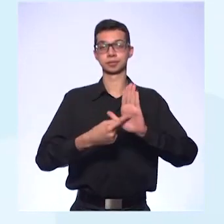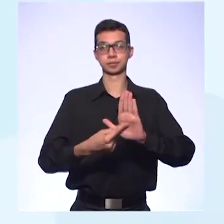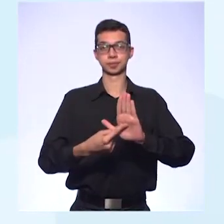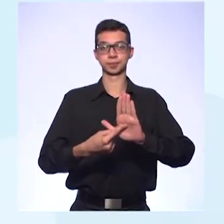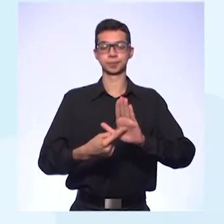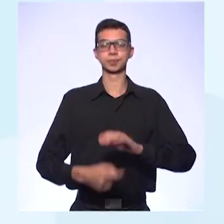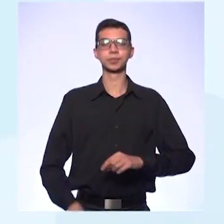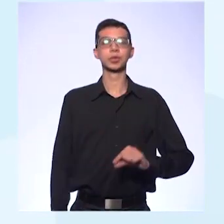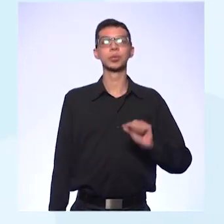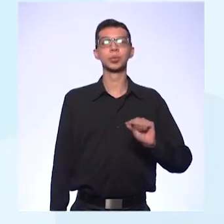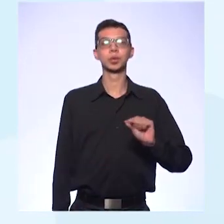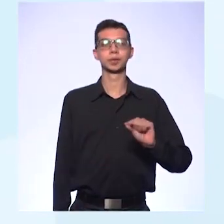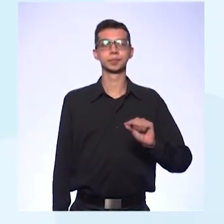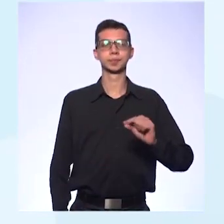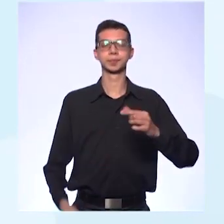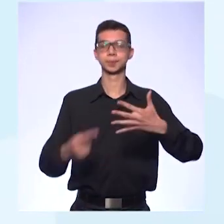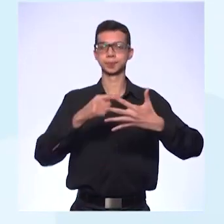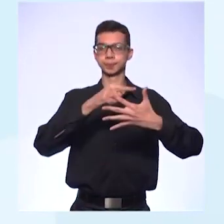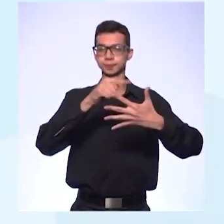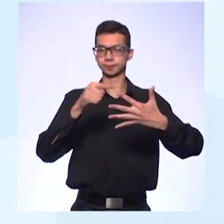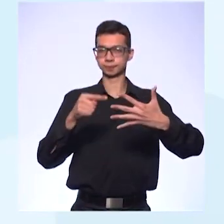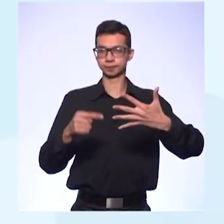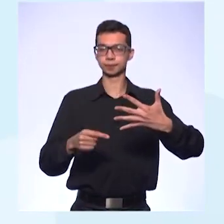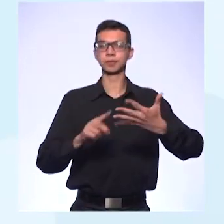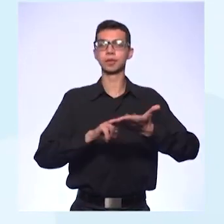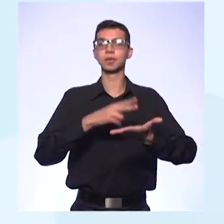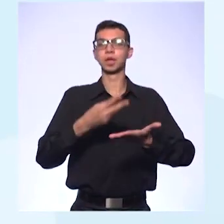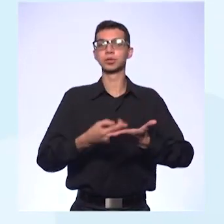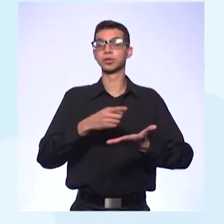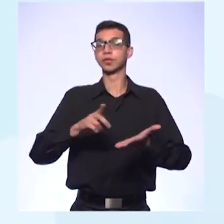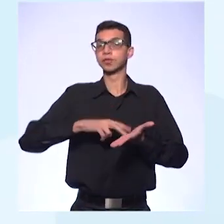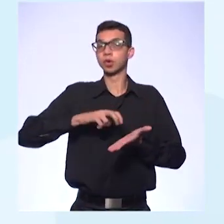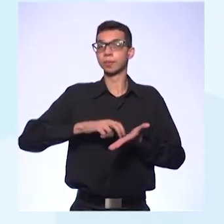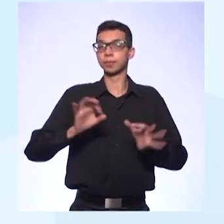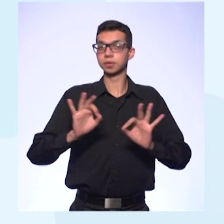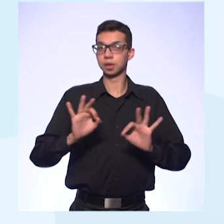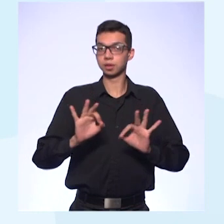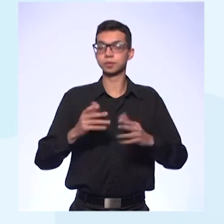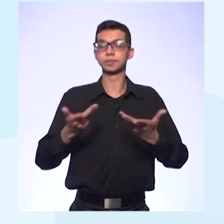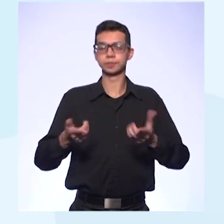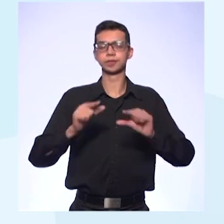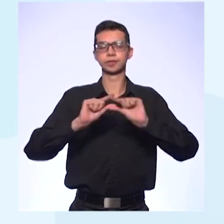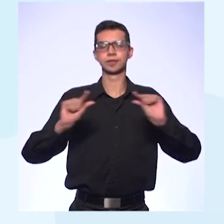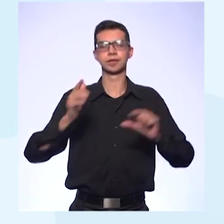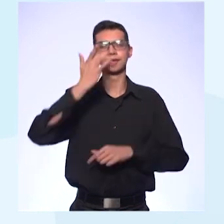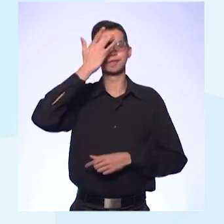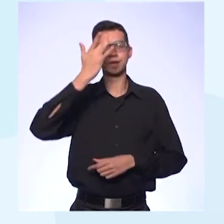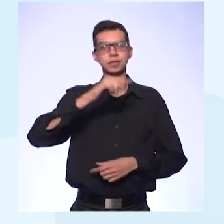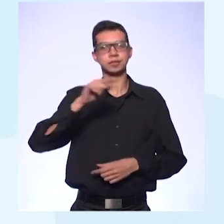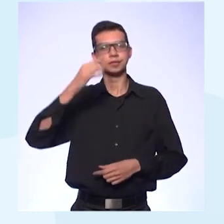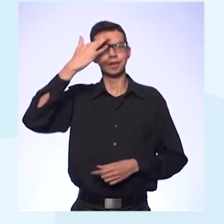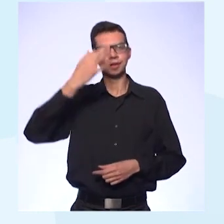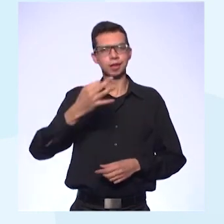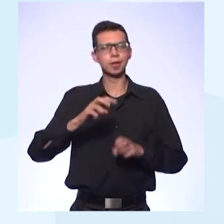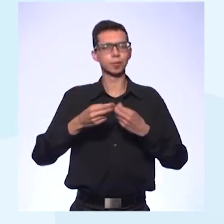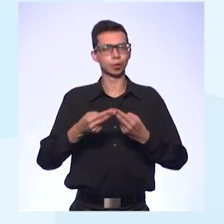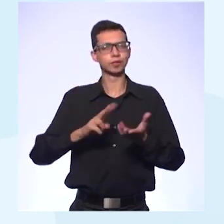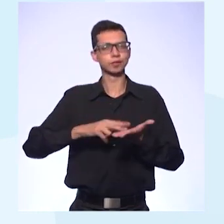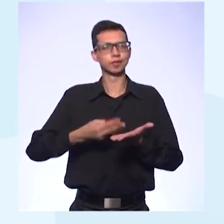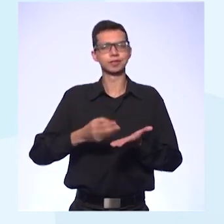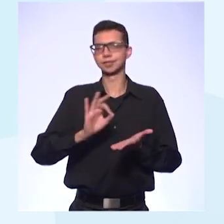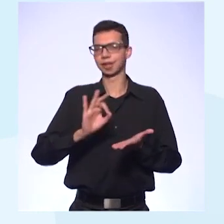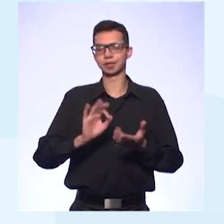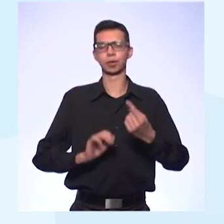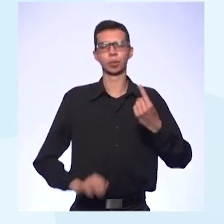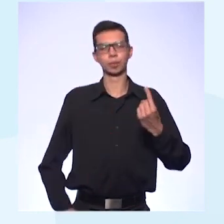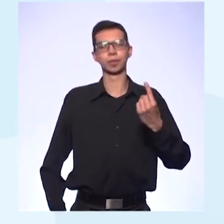aí, ó. Aí a gente faz a tradução agora, para quem não pegou o vocabulário, que a gente coloca numa frase, fica mais fácil de entender. Por isso que a gente não traduziu uma por